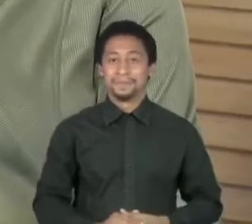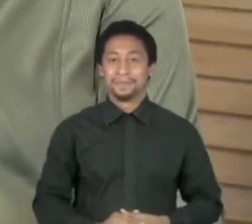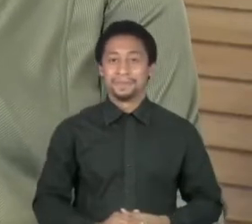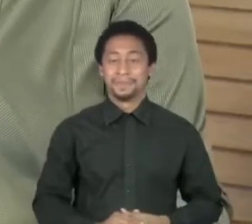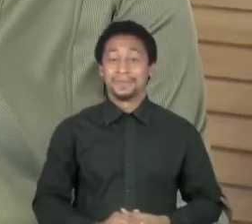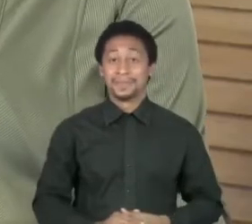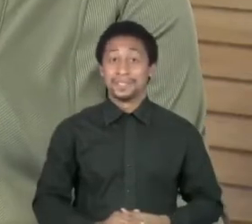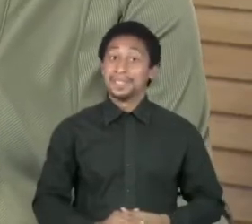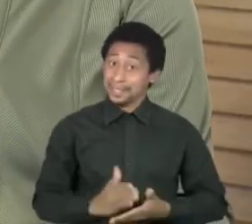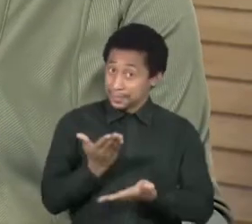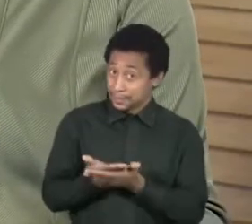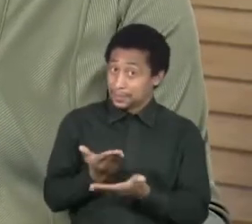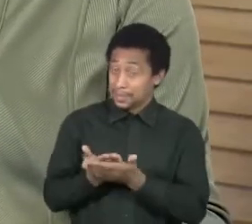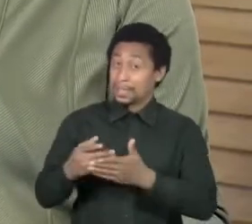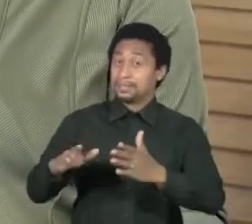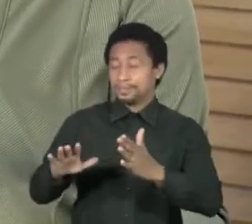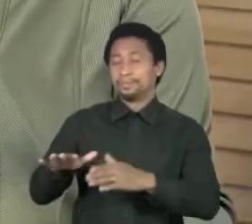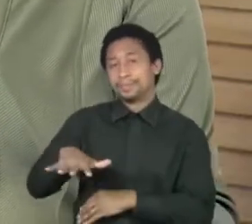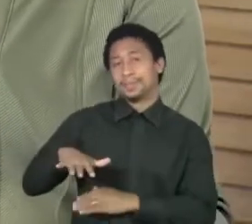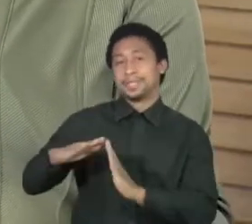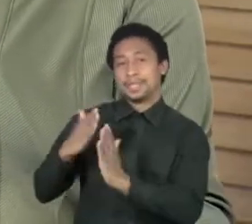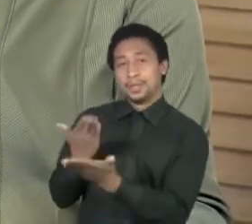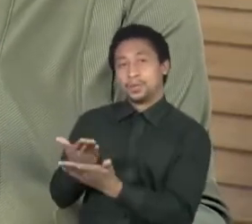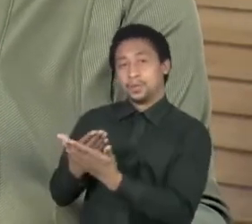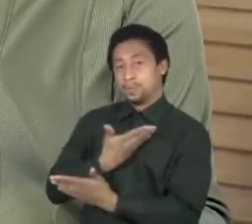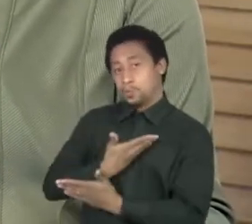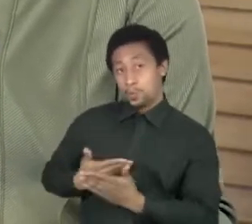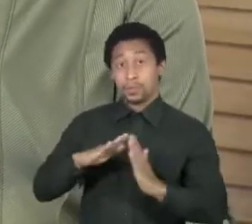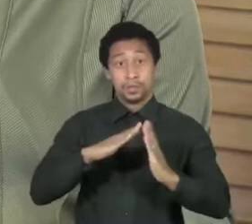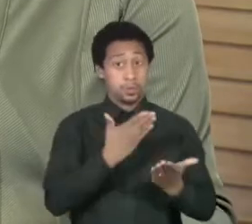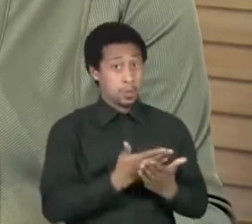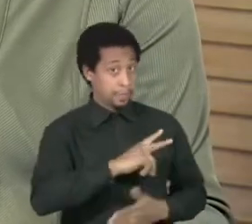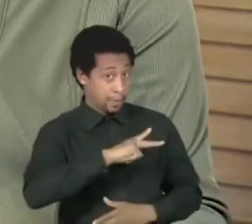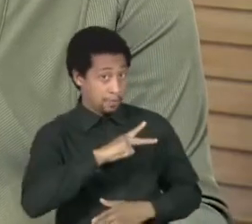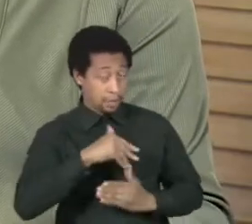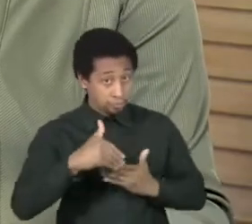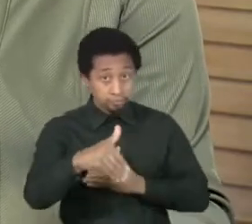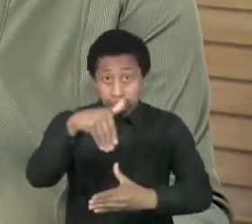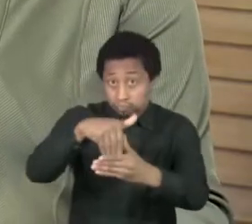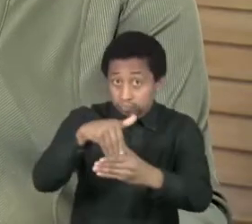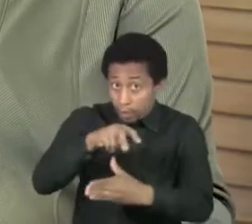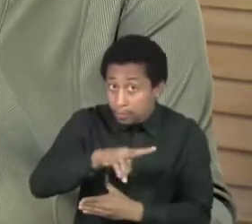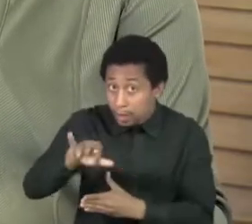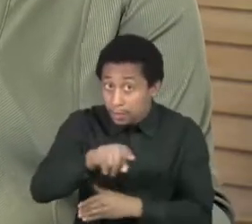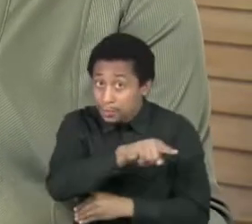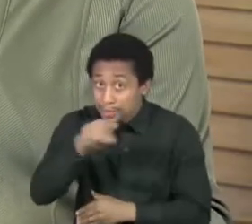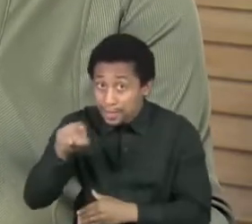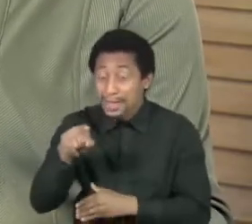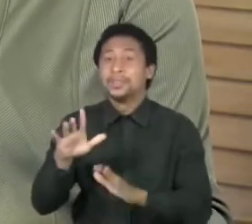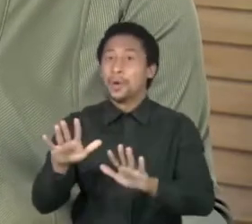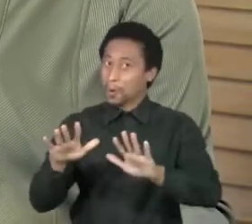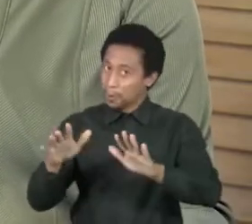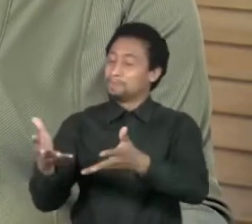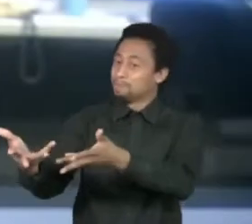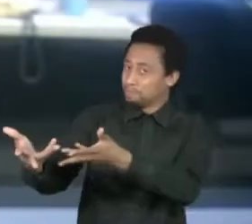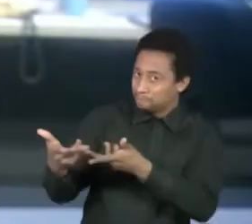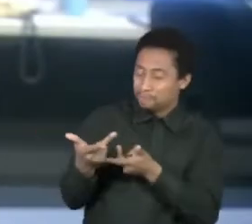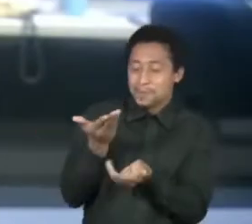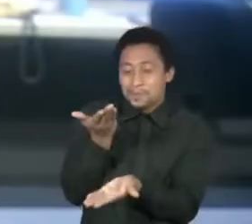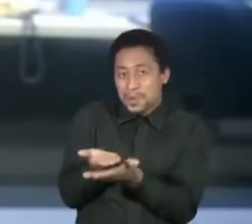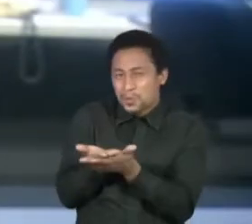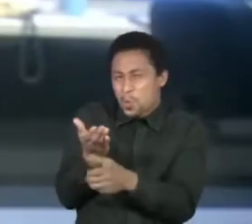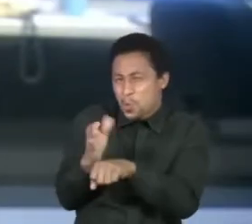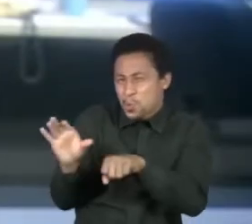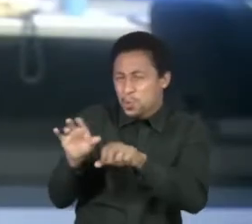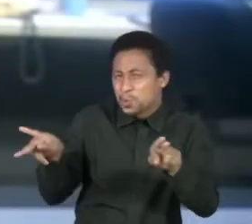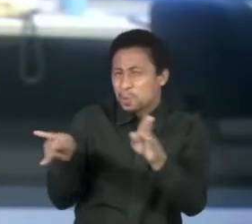Estudantes das redes pública e privada que votarão pela primeira vez nessas eleições recebem aulas de democracia.